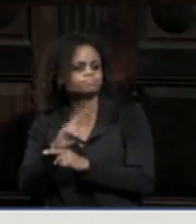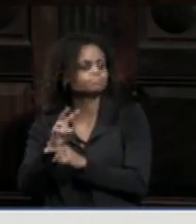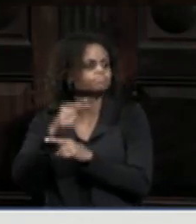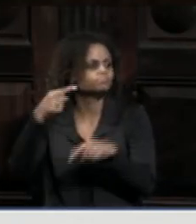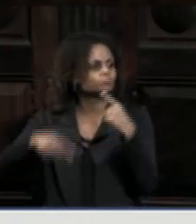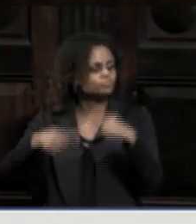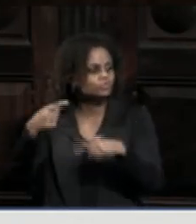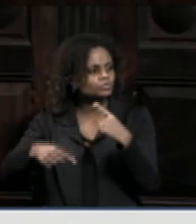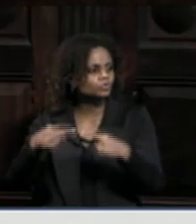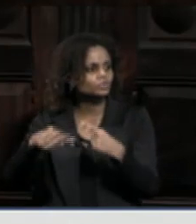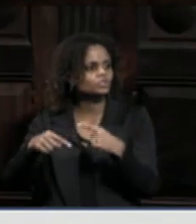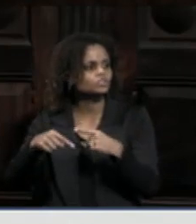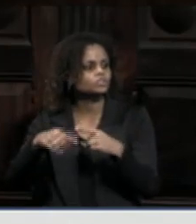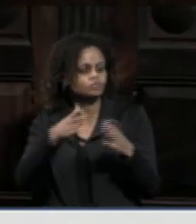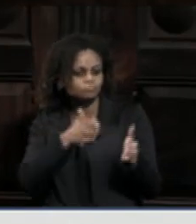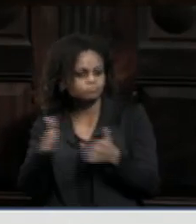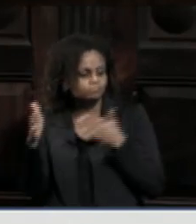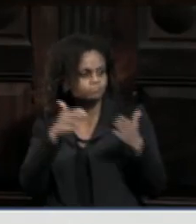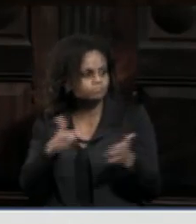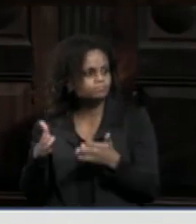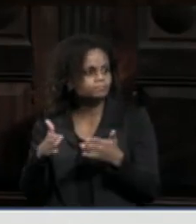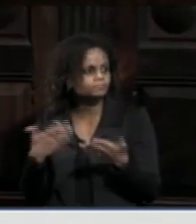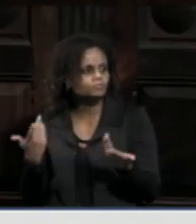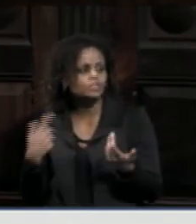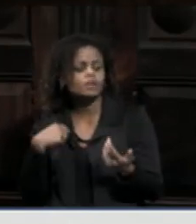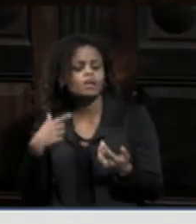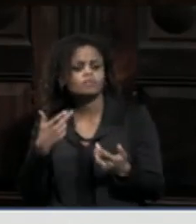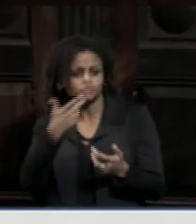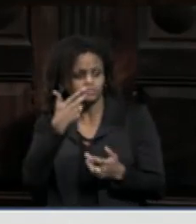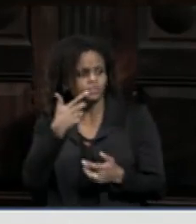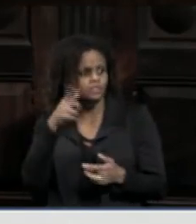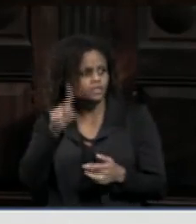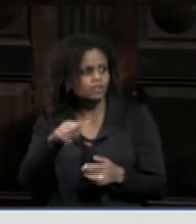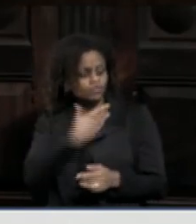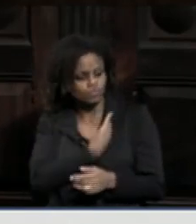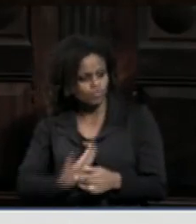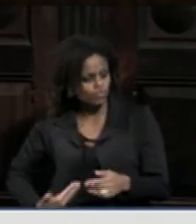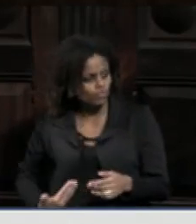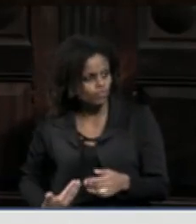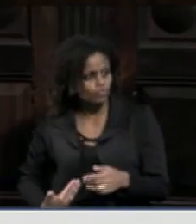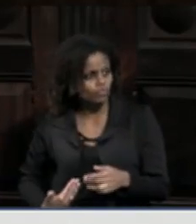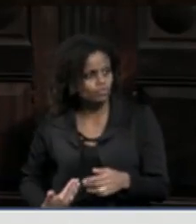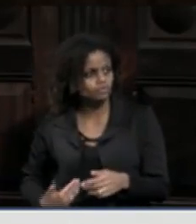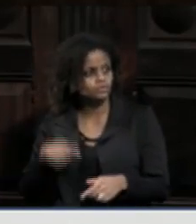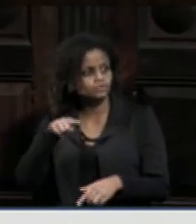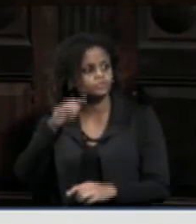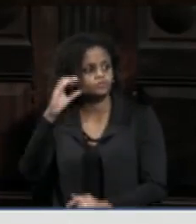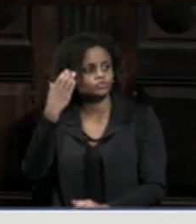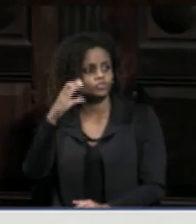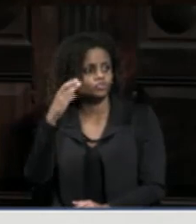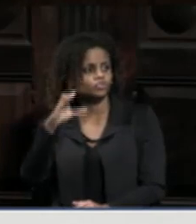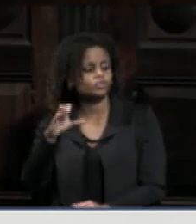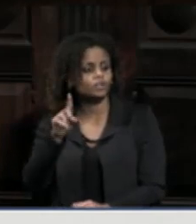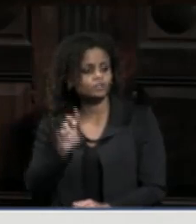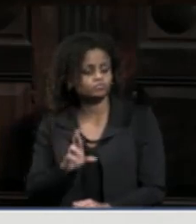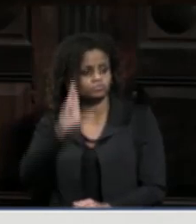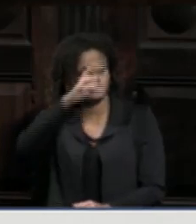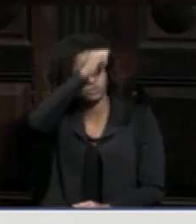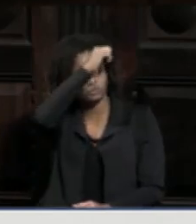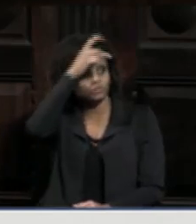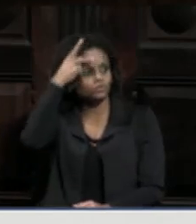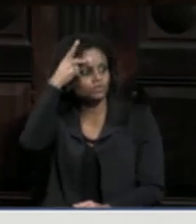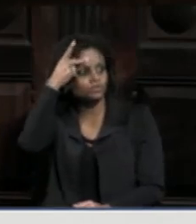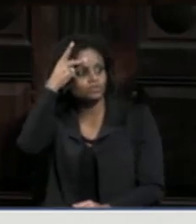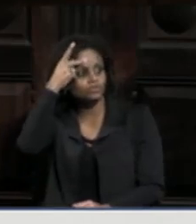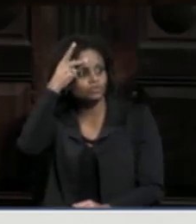estão em andamento. E eu diria que o governo municipal de Niterói, nesse momento, sob a chefia do prefeito Rodrigo Neves, meu querido